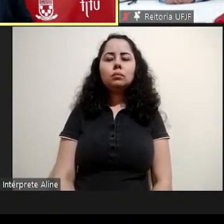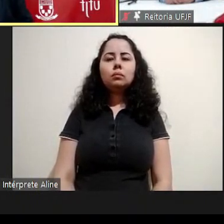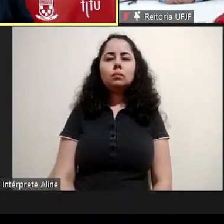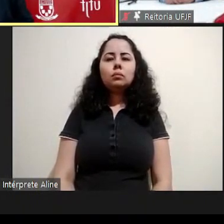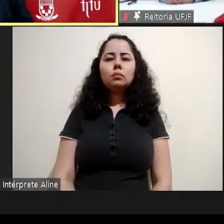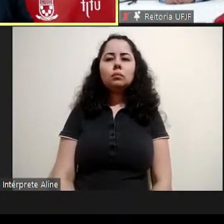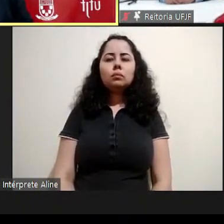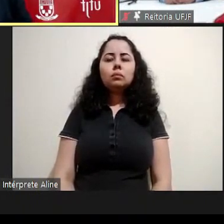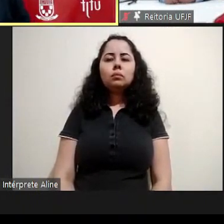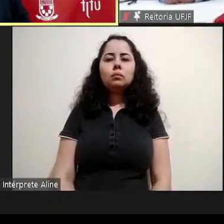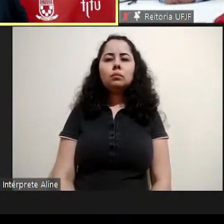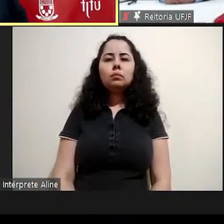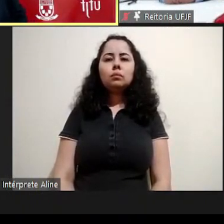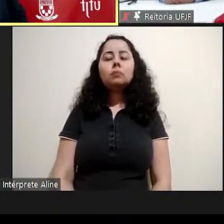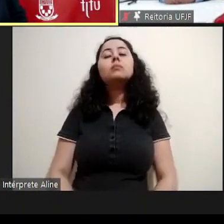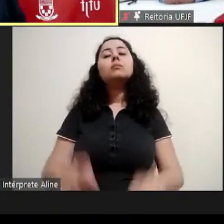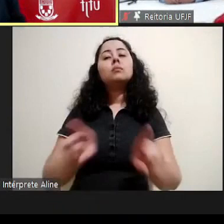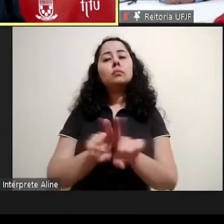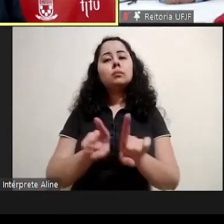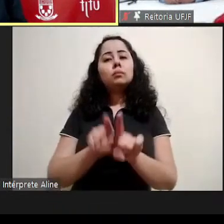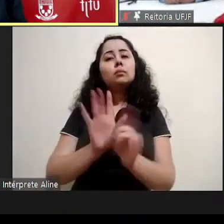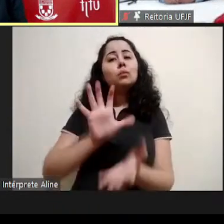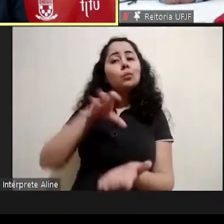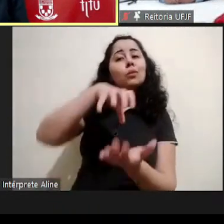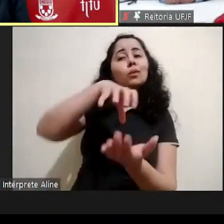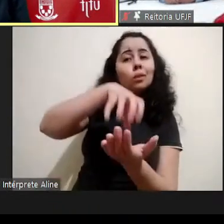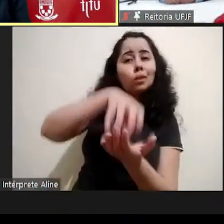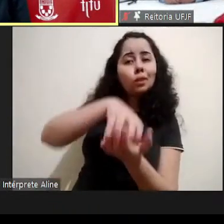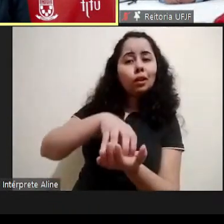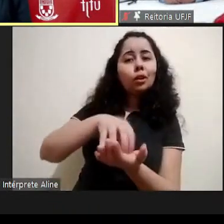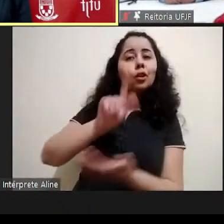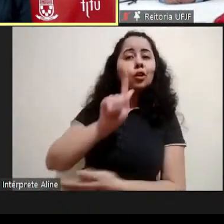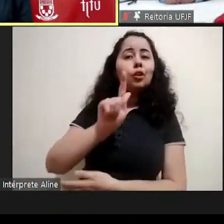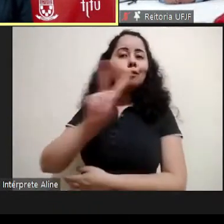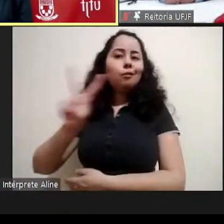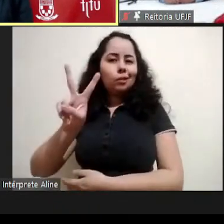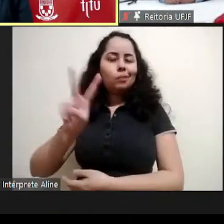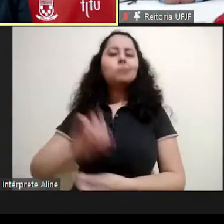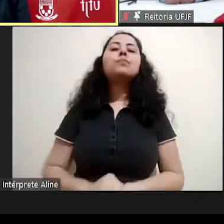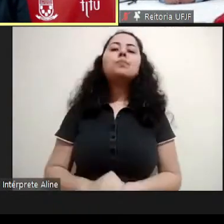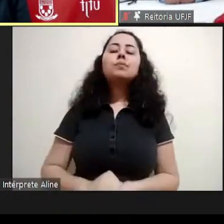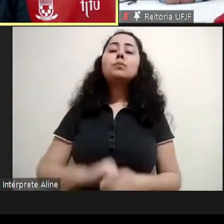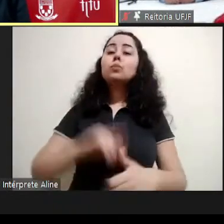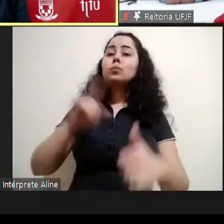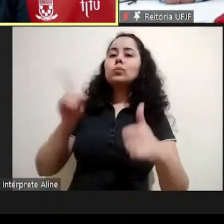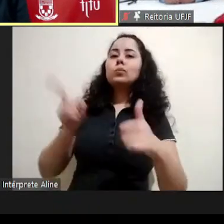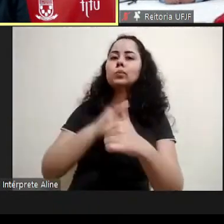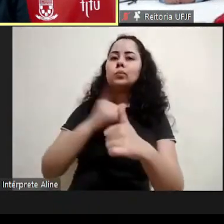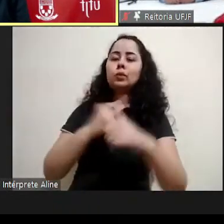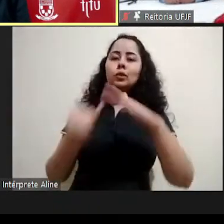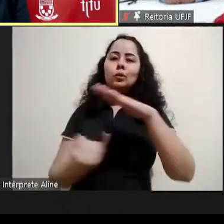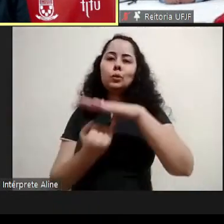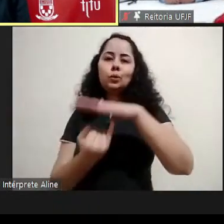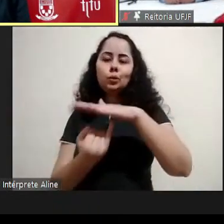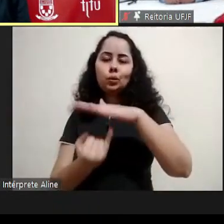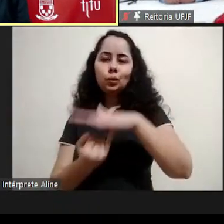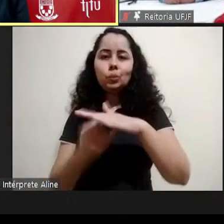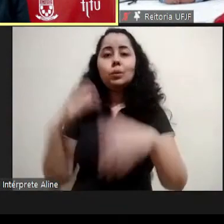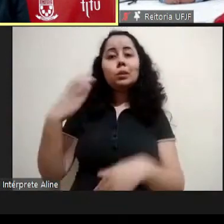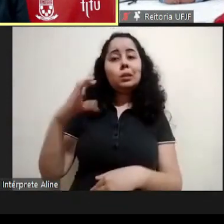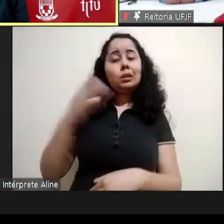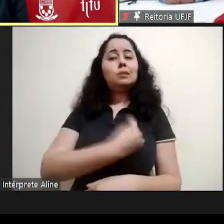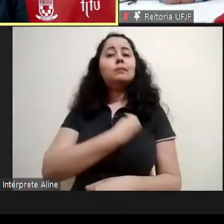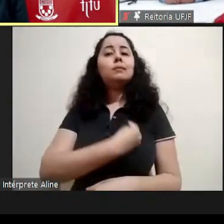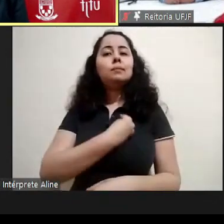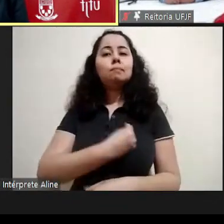Indicações do Campus Avançado de Governador Valadares. Primeiramente, Instituto de Ciências da Vida. Convidamos